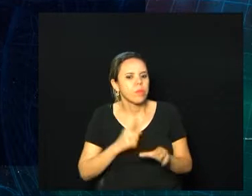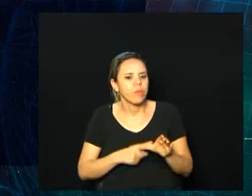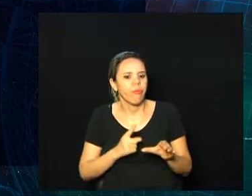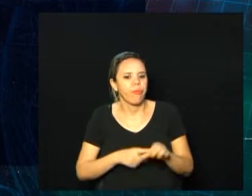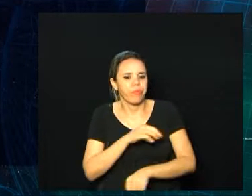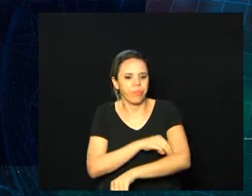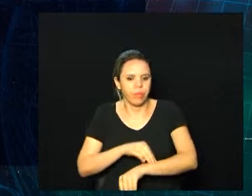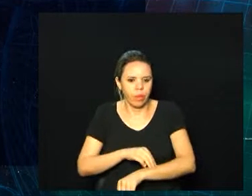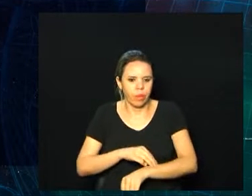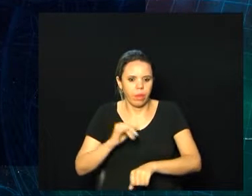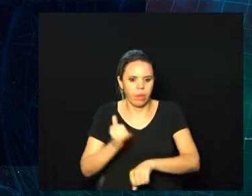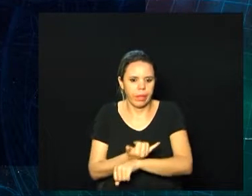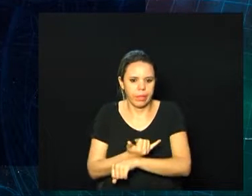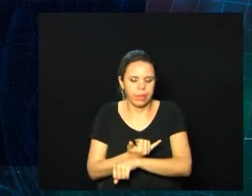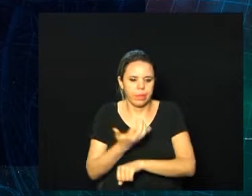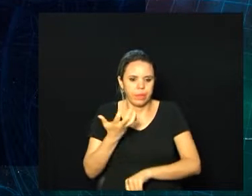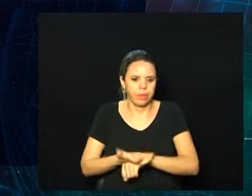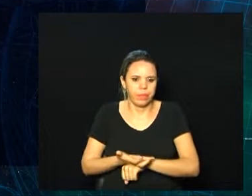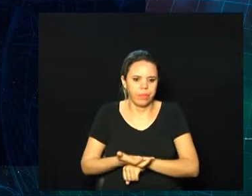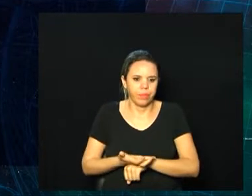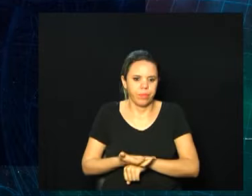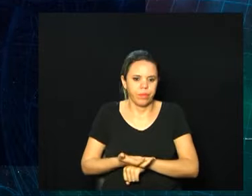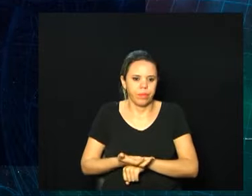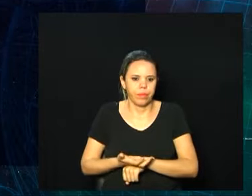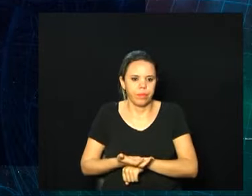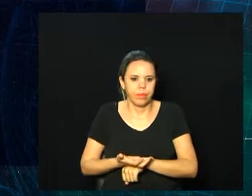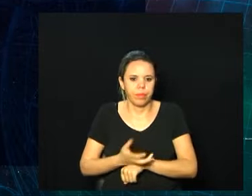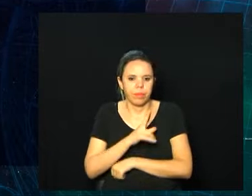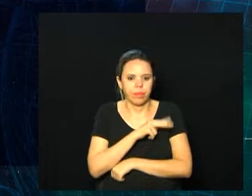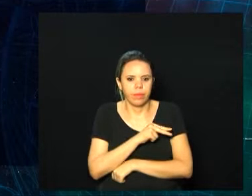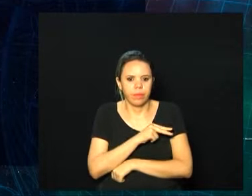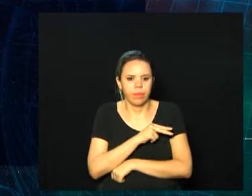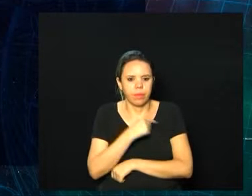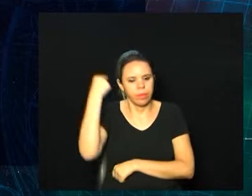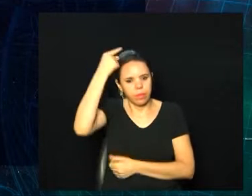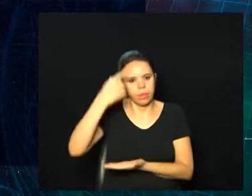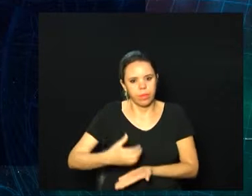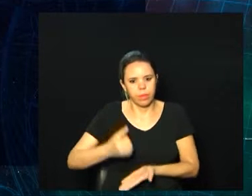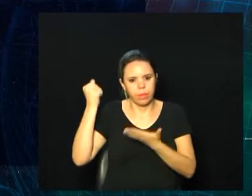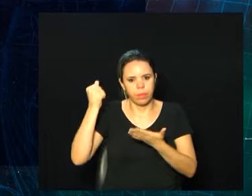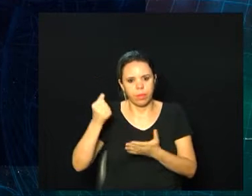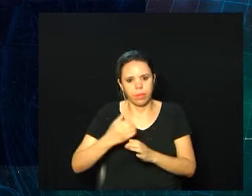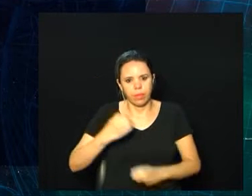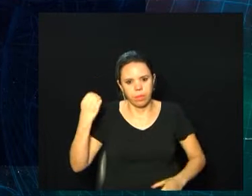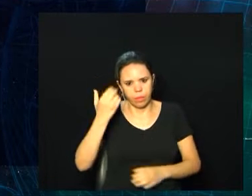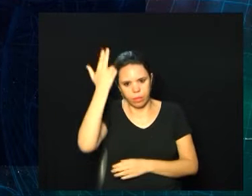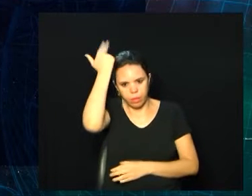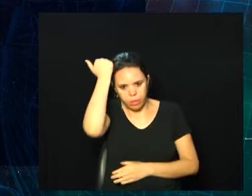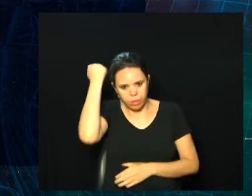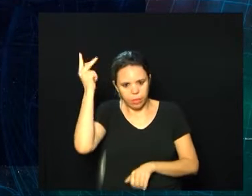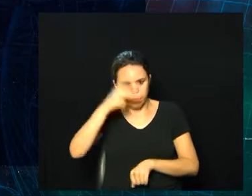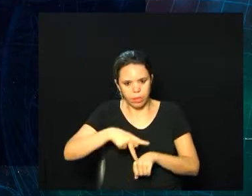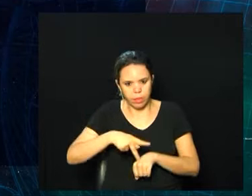Cosmópolis, Montemor, Jaguariúna, Nova Odessa, Arthur Nogueira, Santo Antônio de Posse, Engenheiro